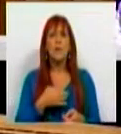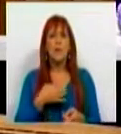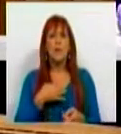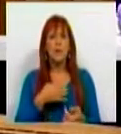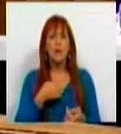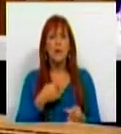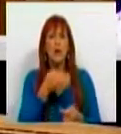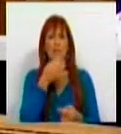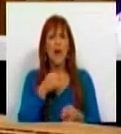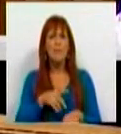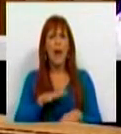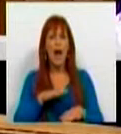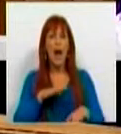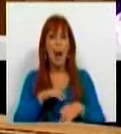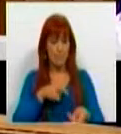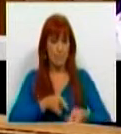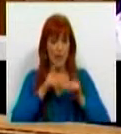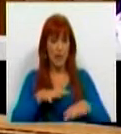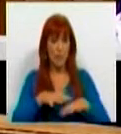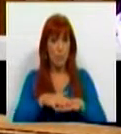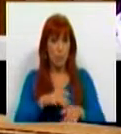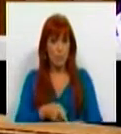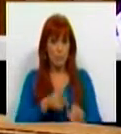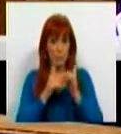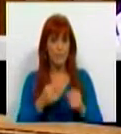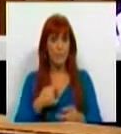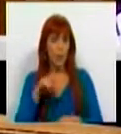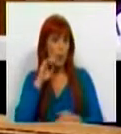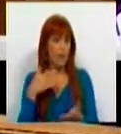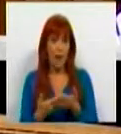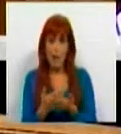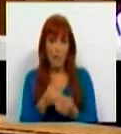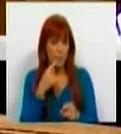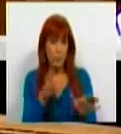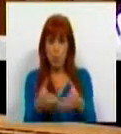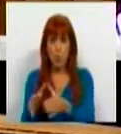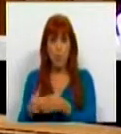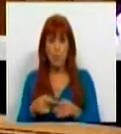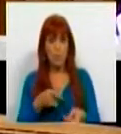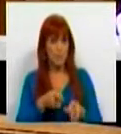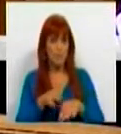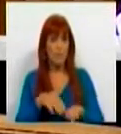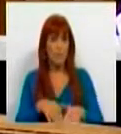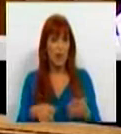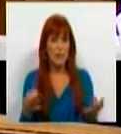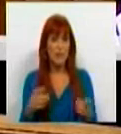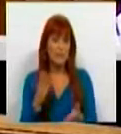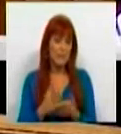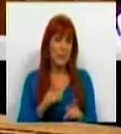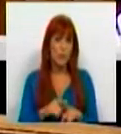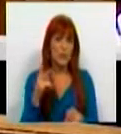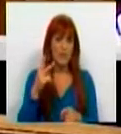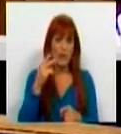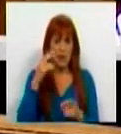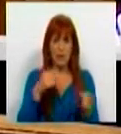referir-me à pesca artesanal, que é o garante da economia de muitas comunidades pescatórias, desde Vila